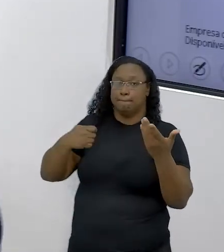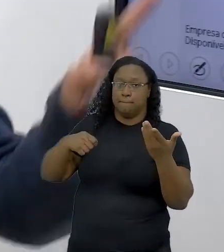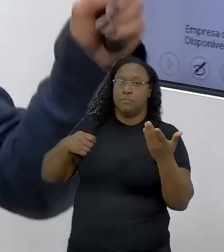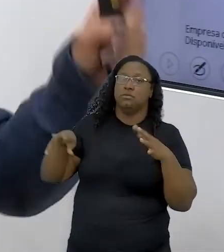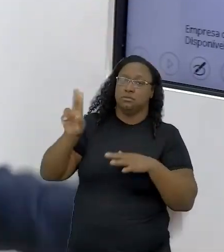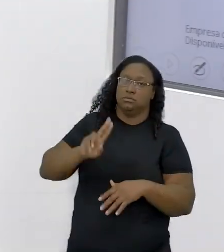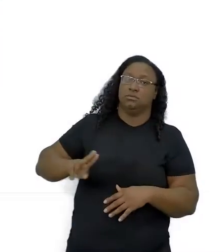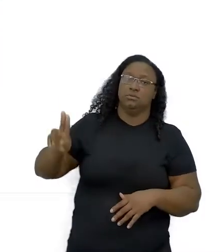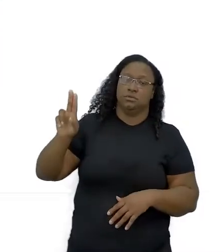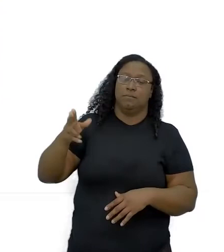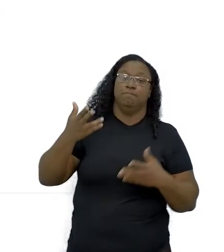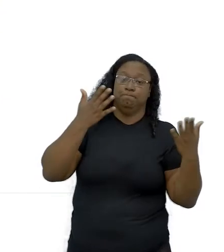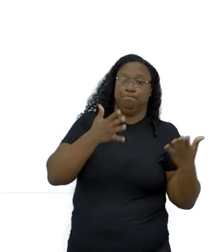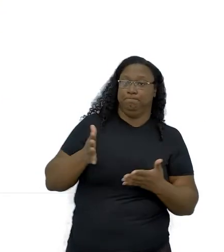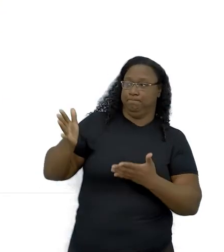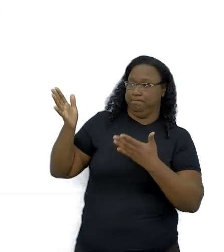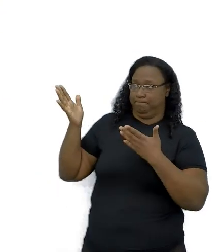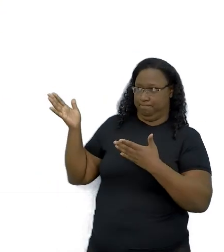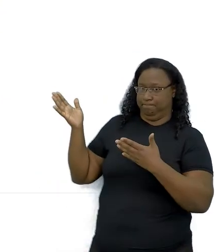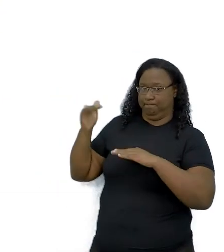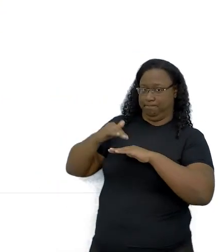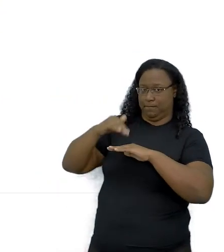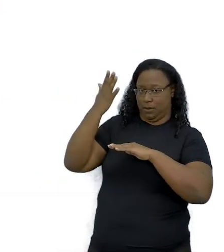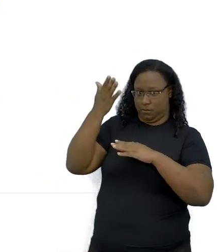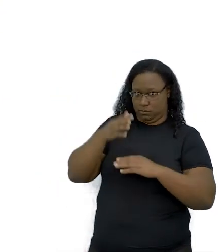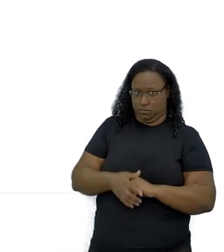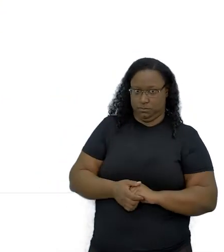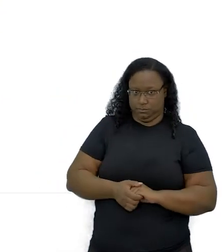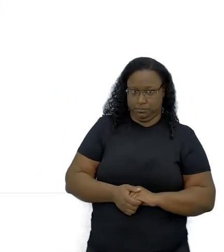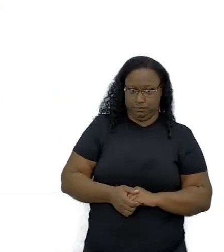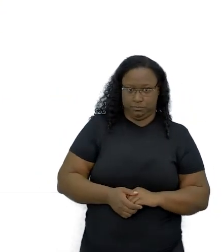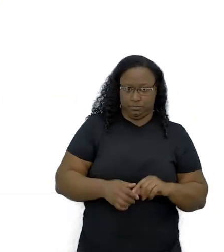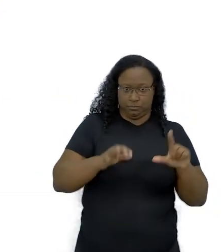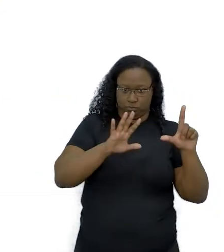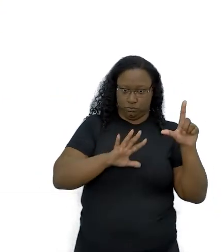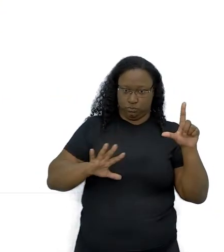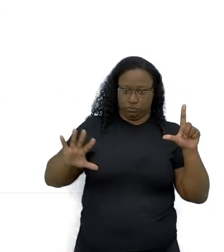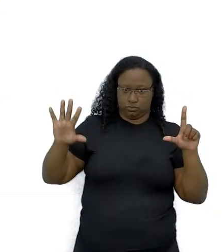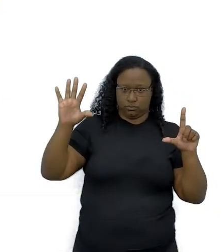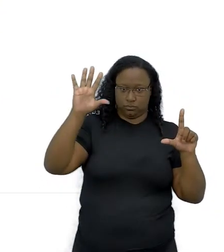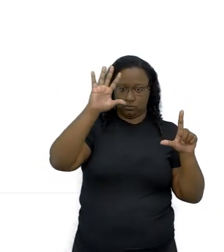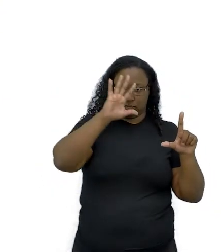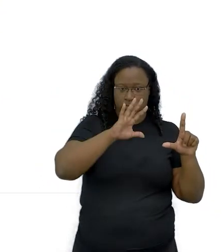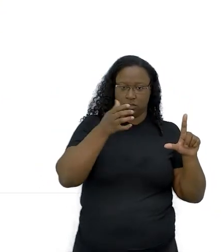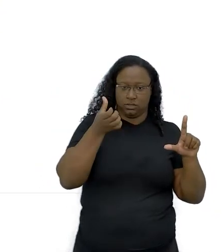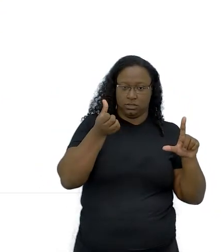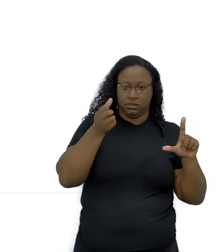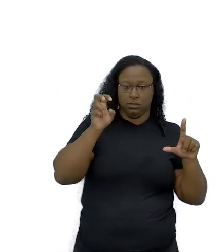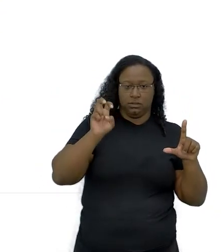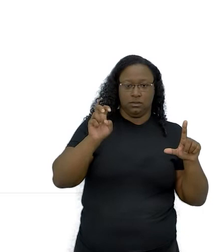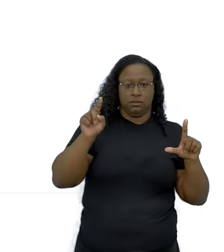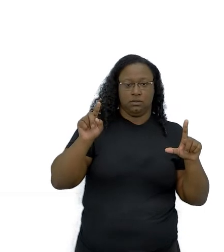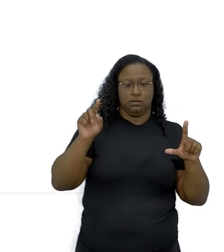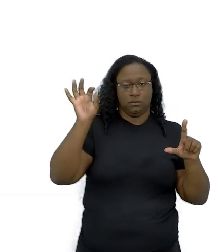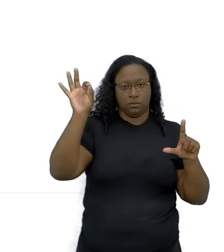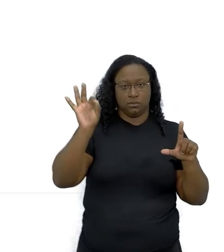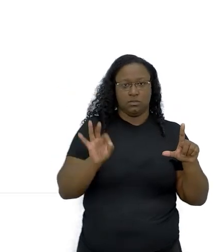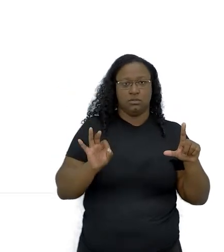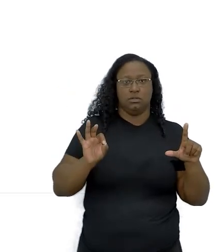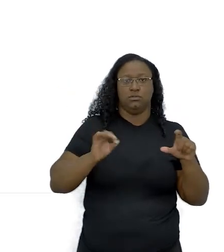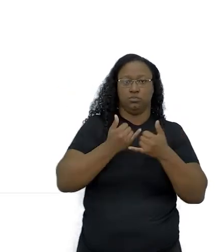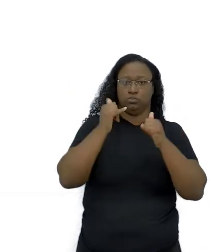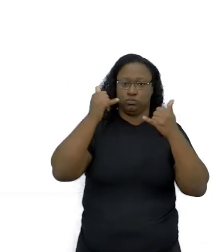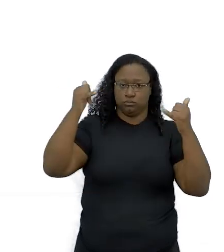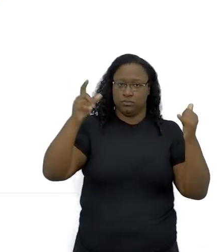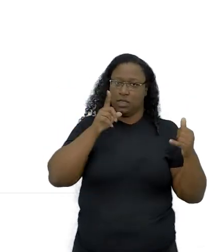certo? Olhando aí na tela, ó, tem mais dados para a gente. Nós temos, então, 65% para produzir eletricidade,